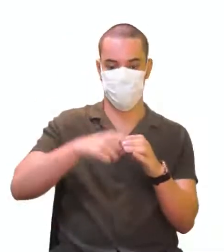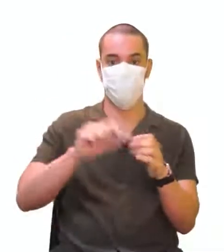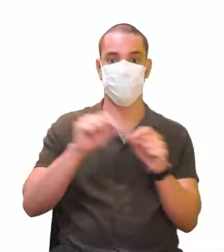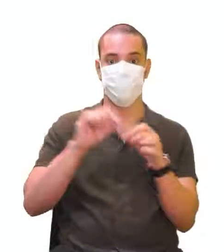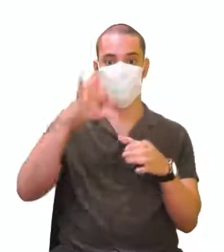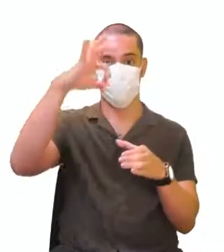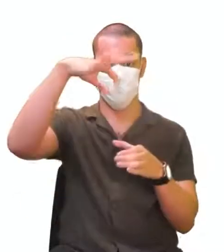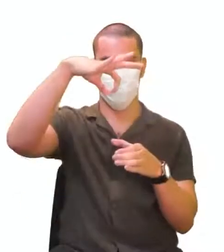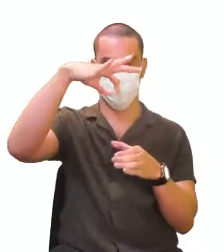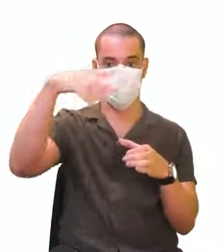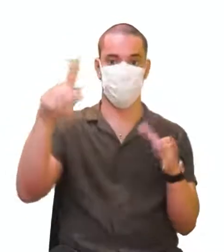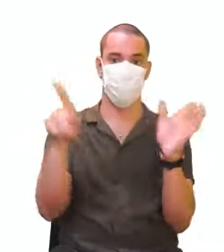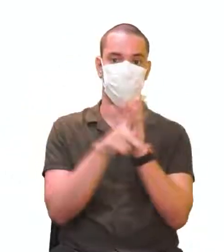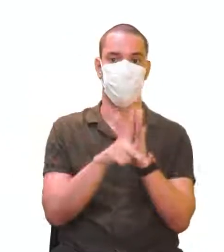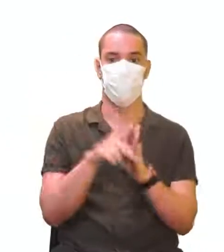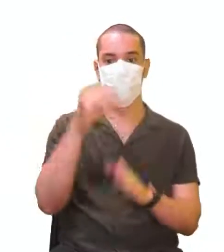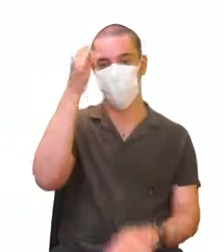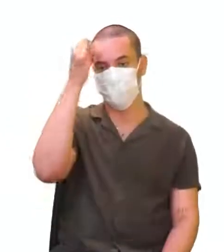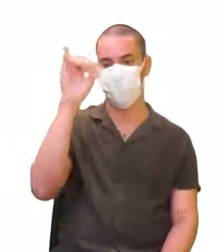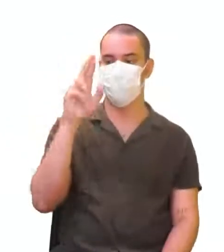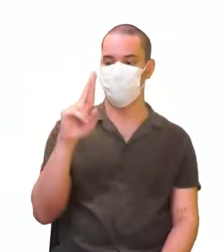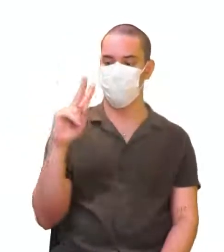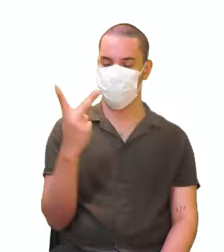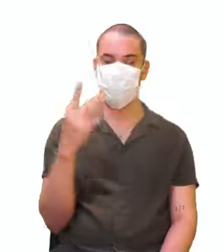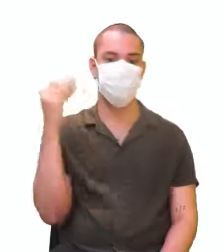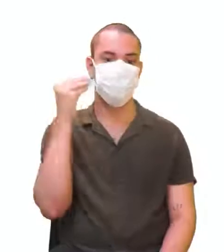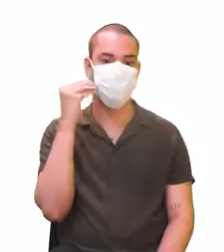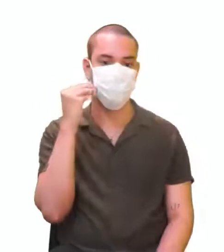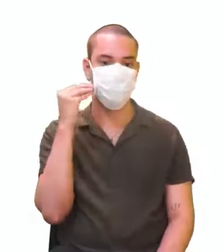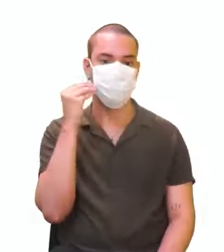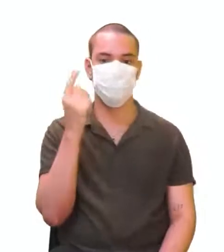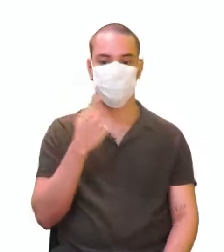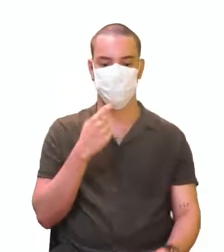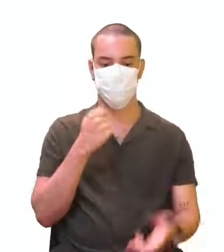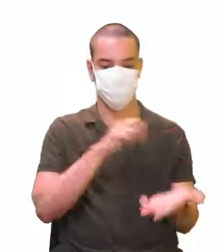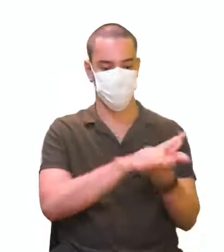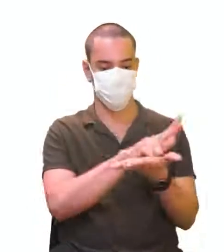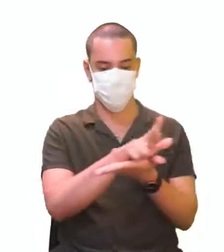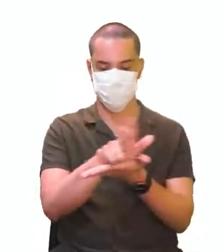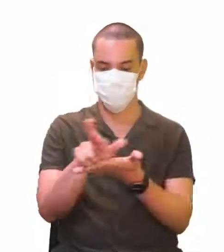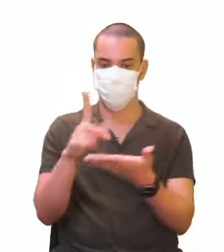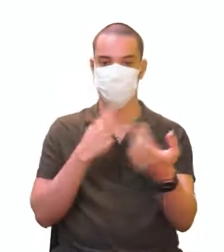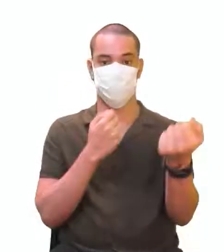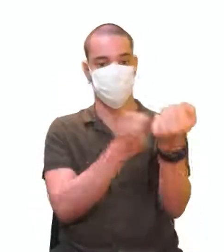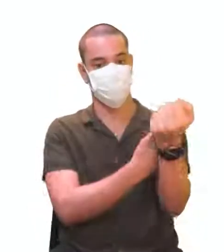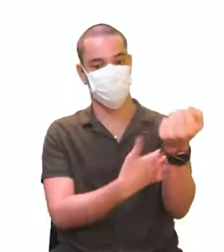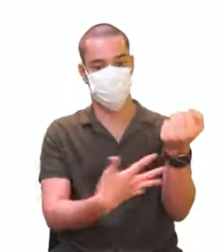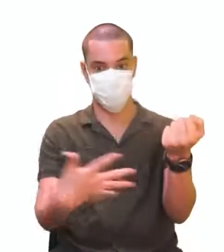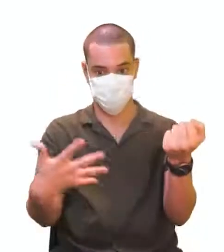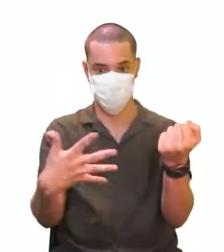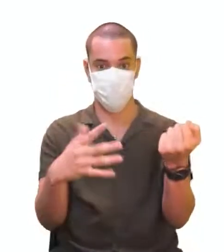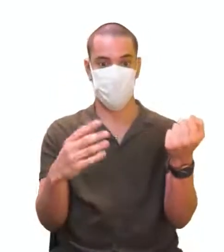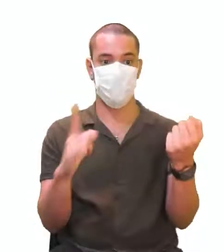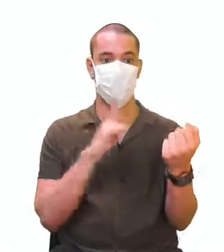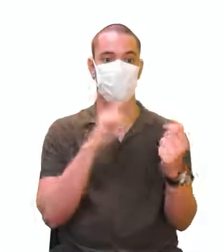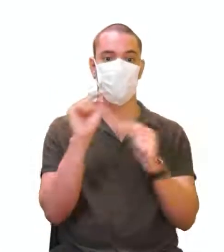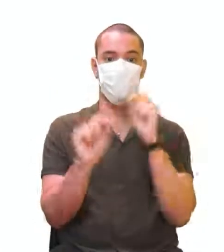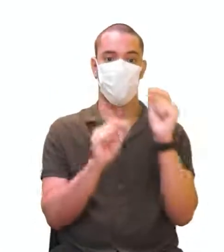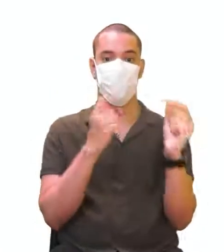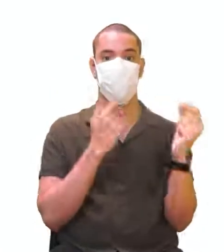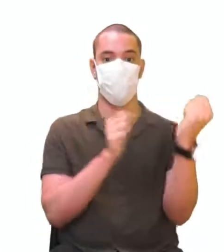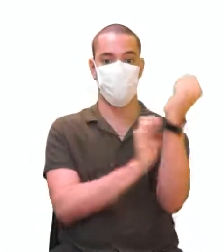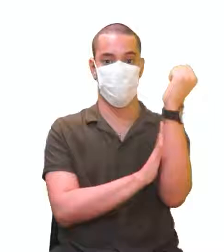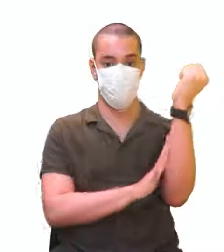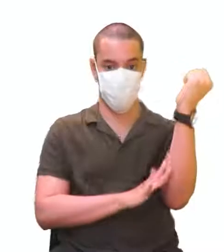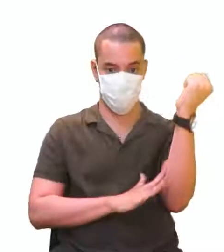desse soro anti-RH, eles foram testando os sangues nos indivíduos, né? E aí, eles obtiveram, então, aqui,